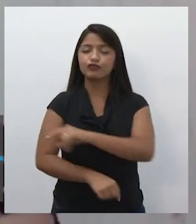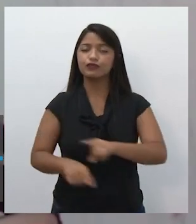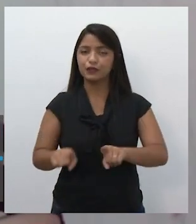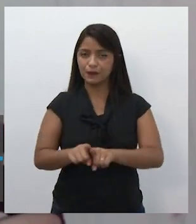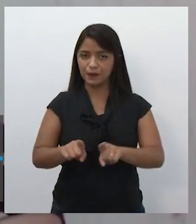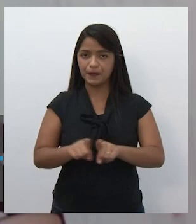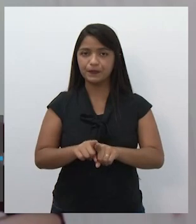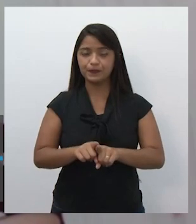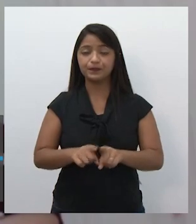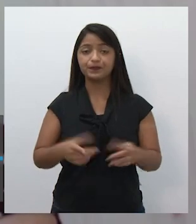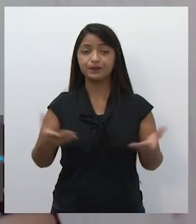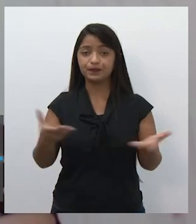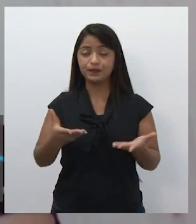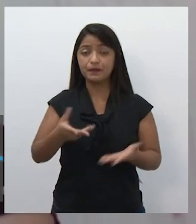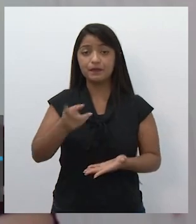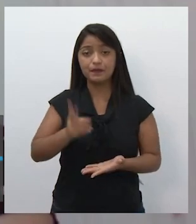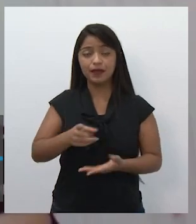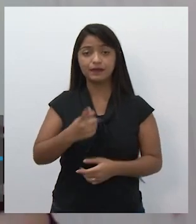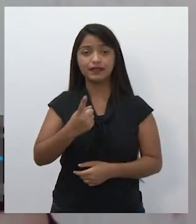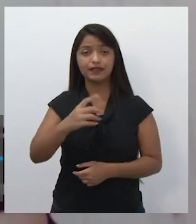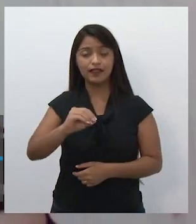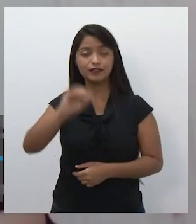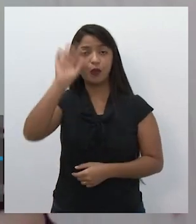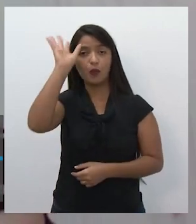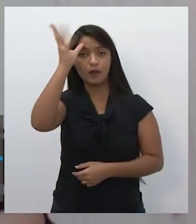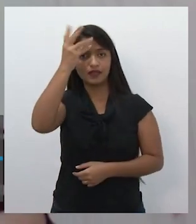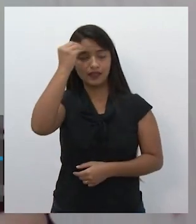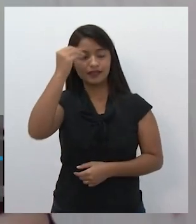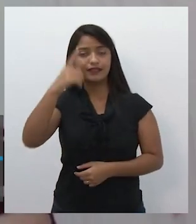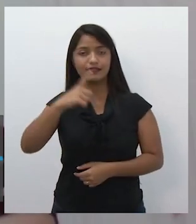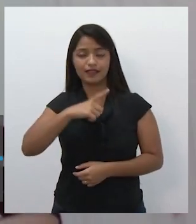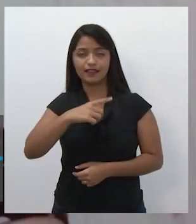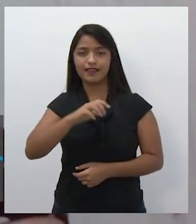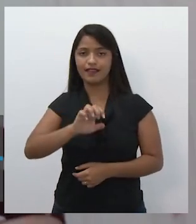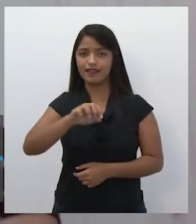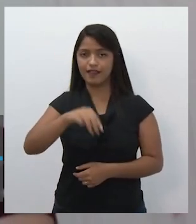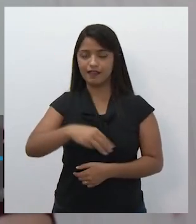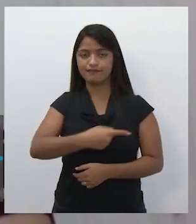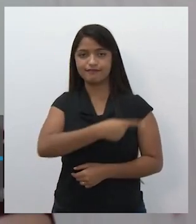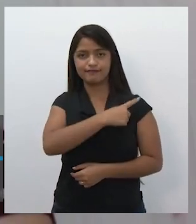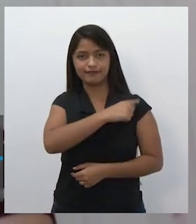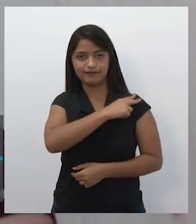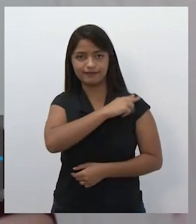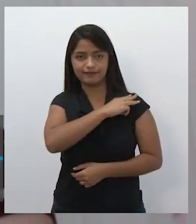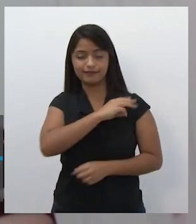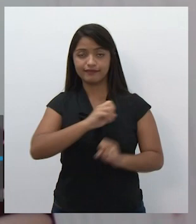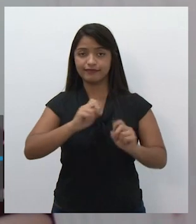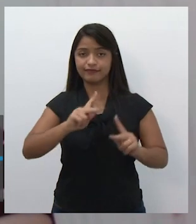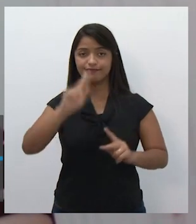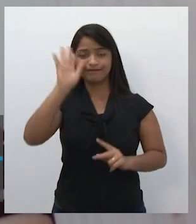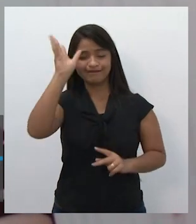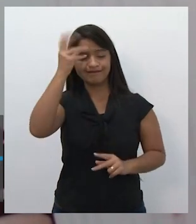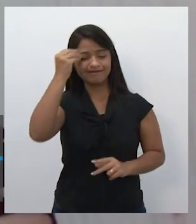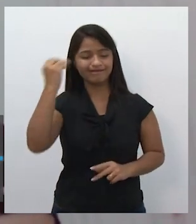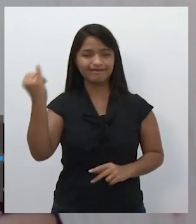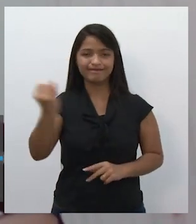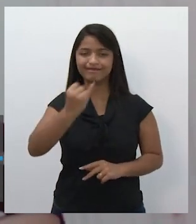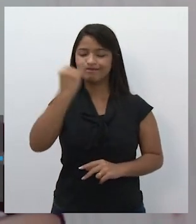10 competências que estão na etapa do ensino médio, tá? Então, ela perpassa aí por toda a educação, são super importantes